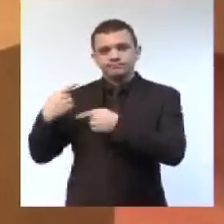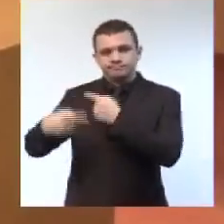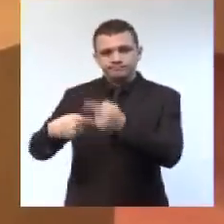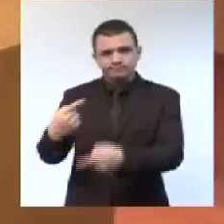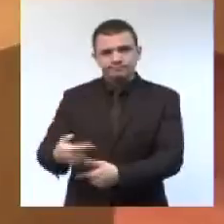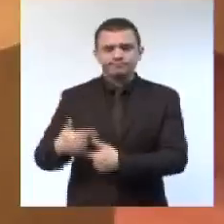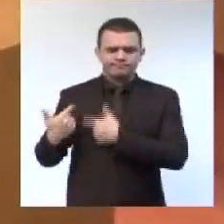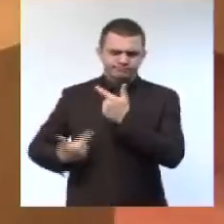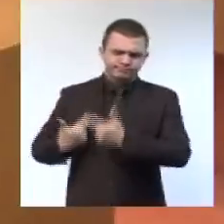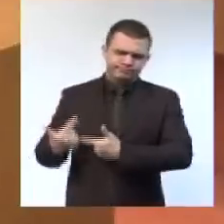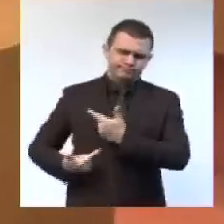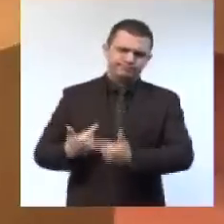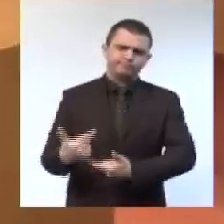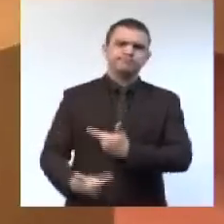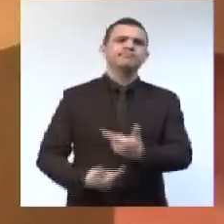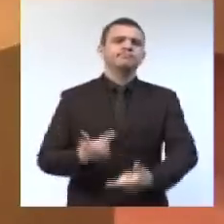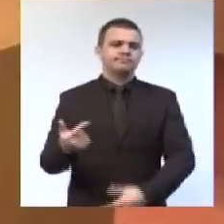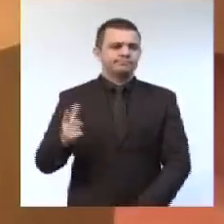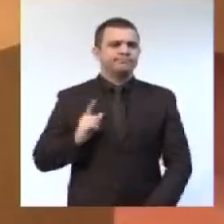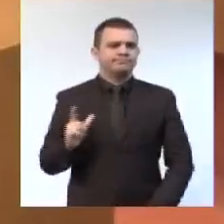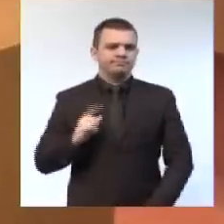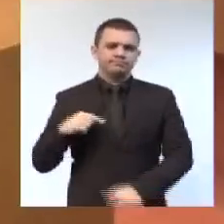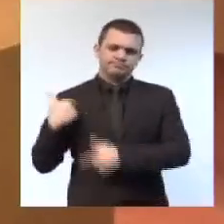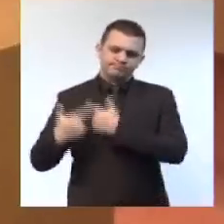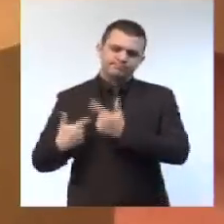muito trabalho. Muito trabalho.